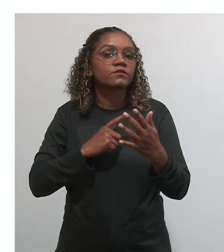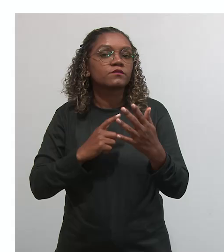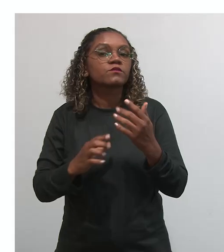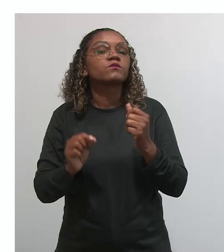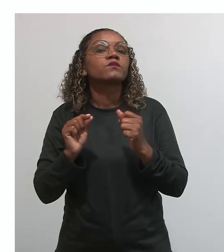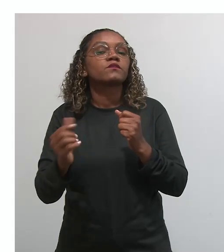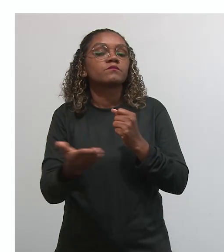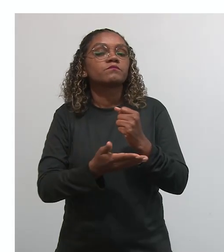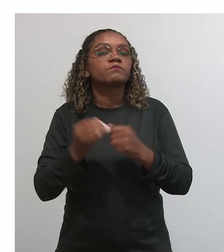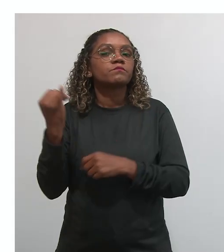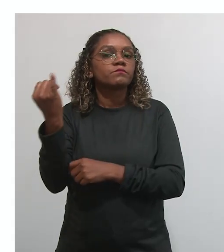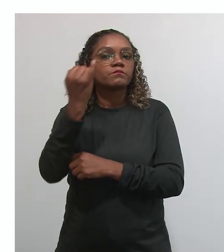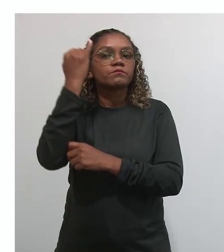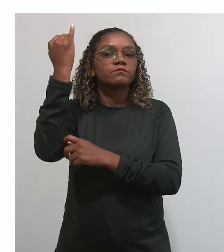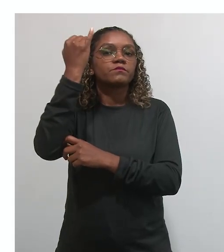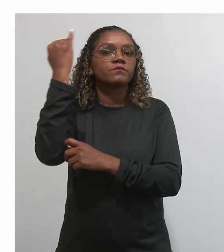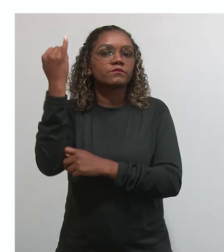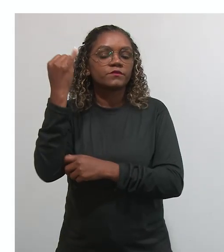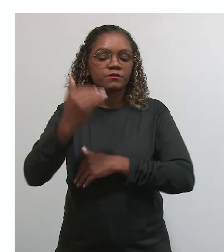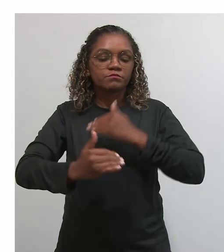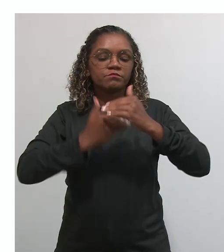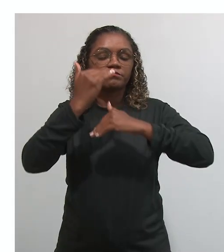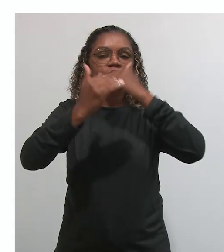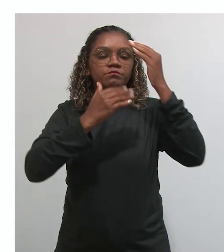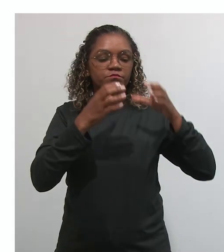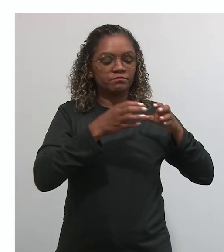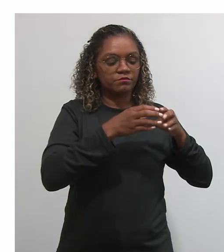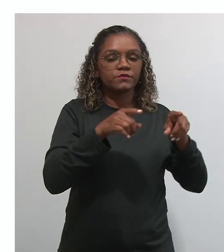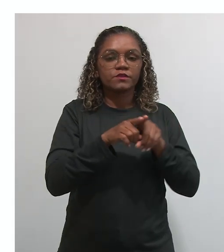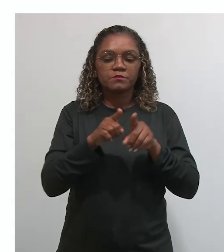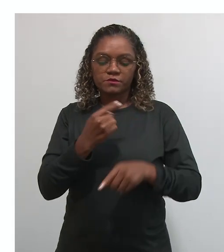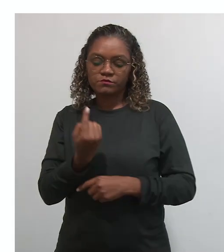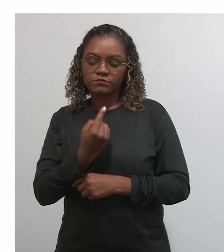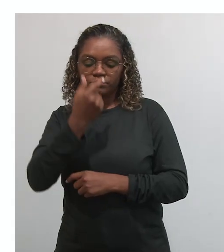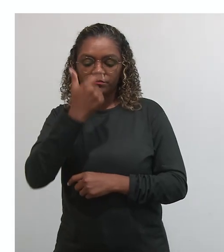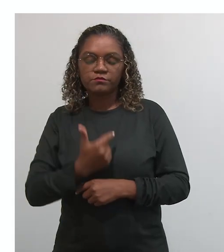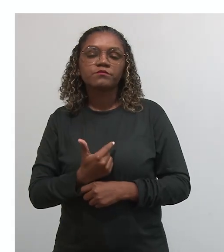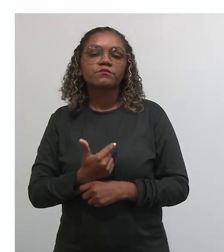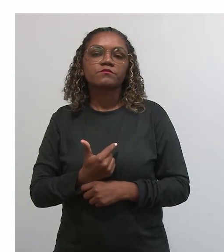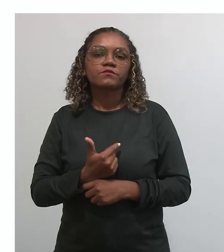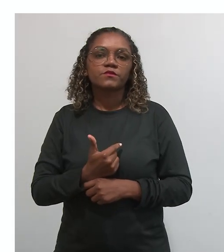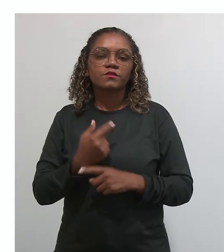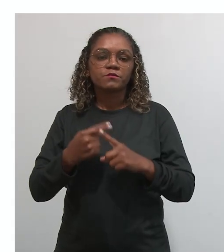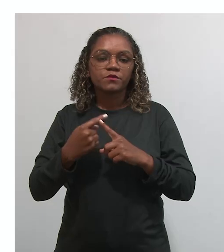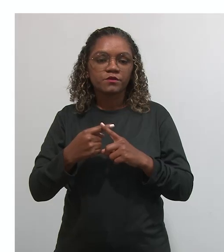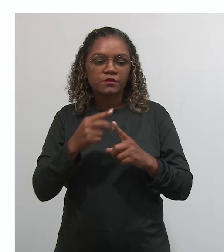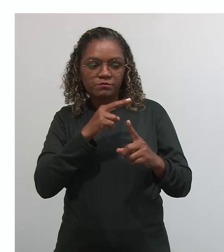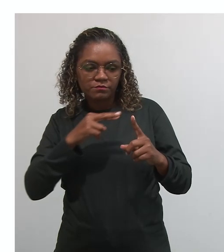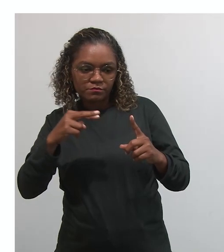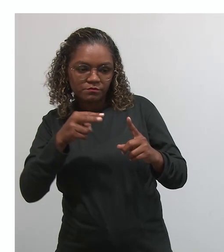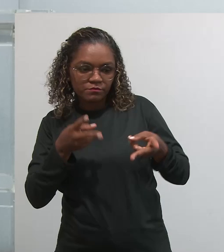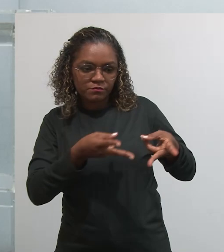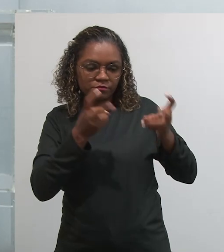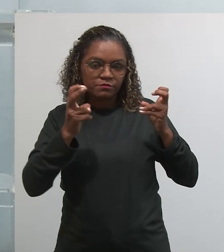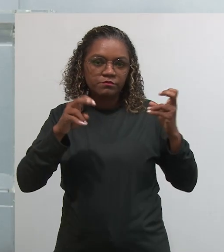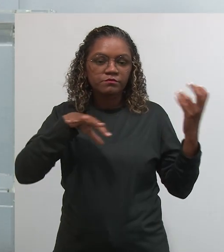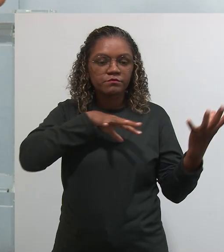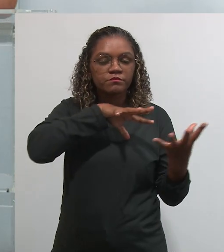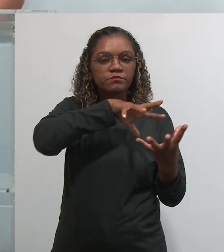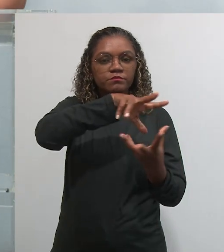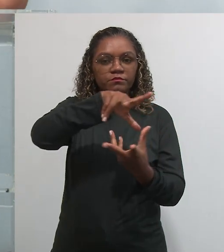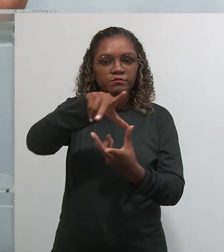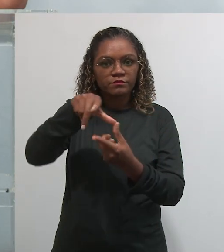evolução individual e coletiva, moldando nossa compreensão do mundo e a nossa interação com ele. Então, o que